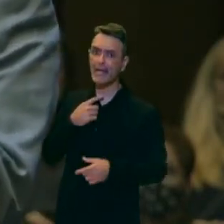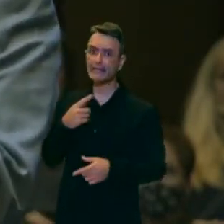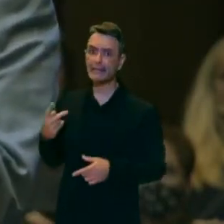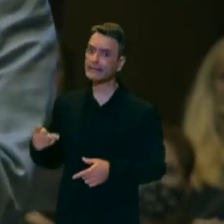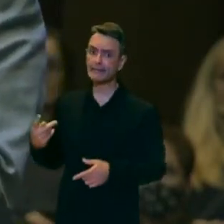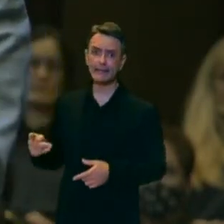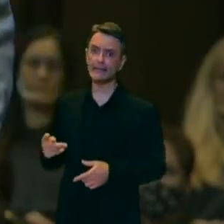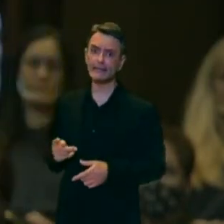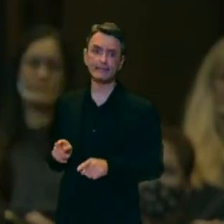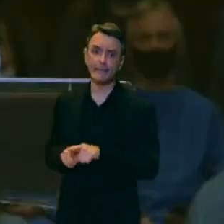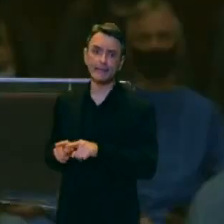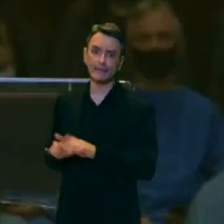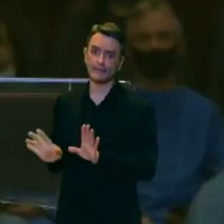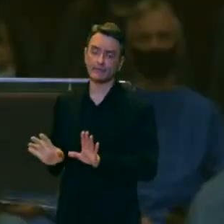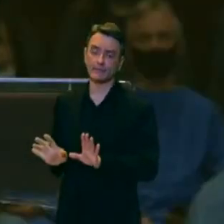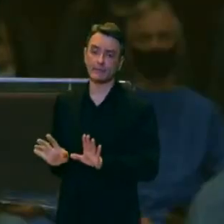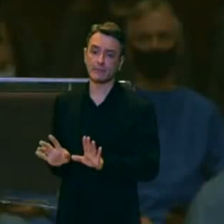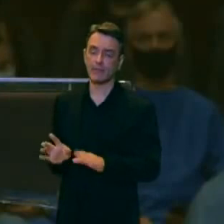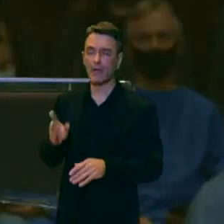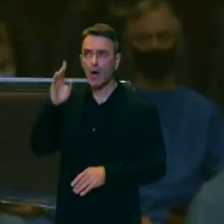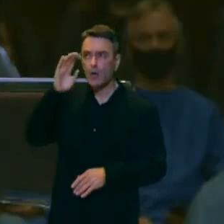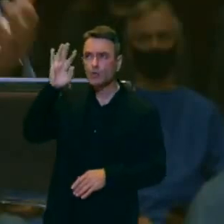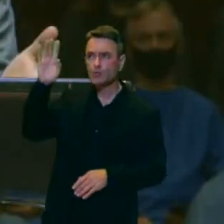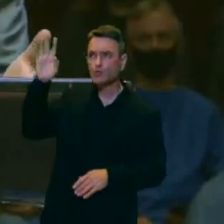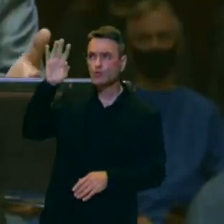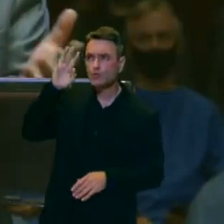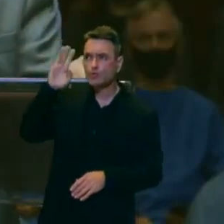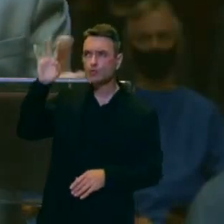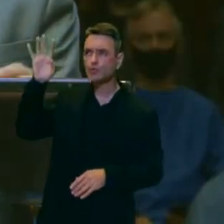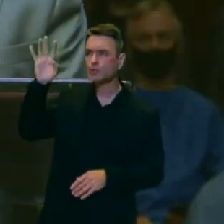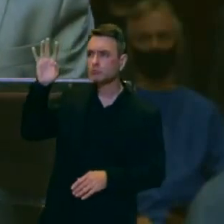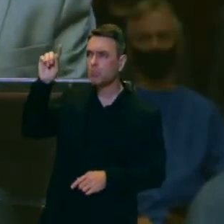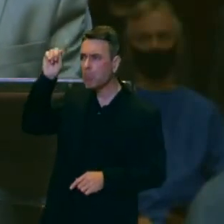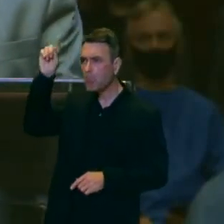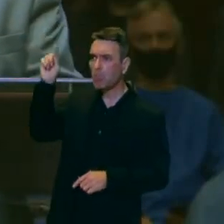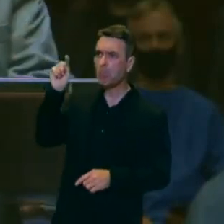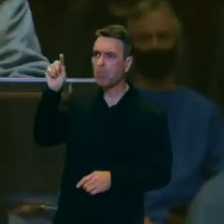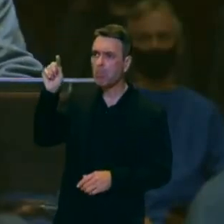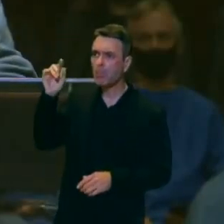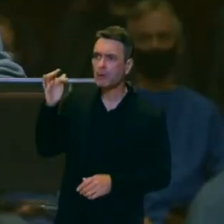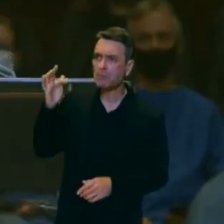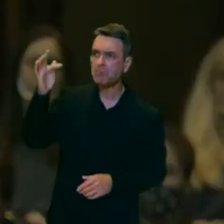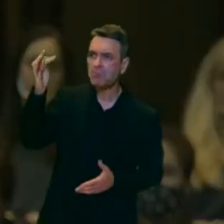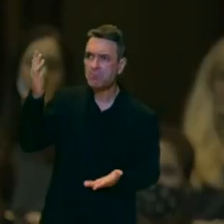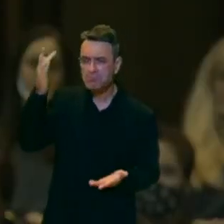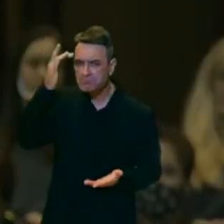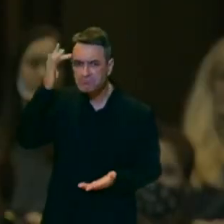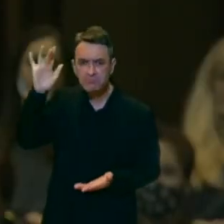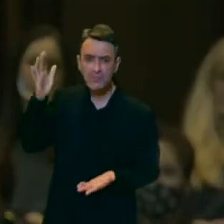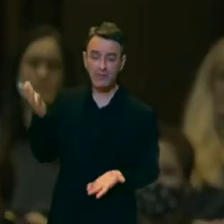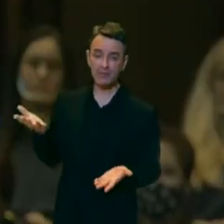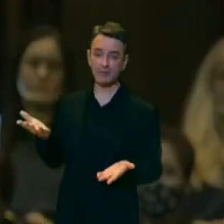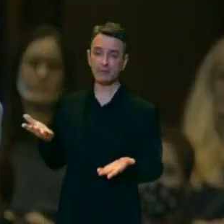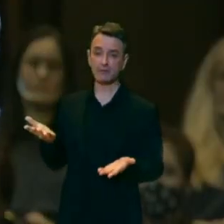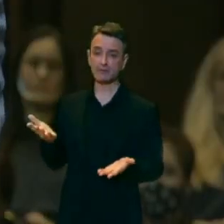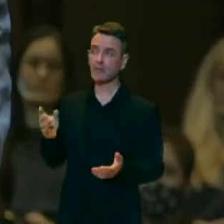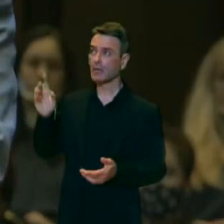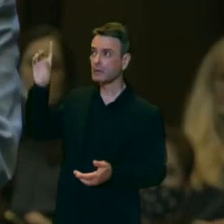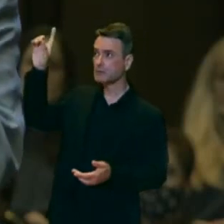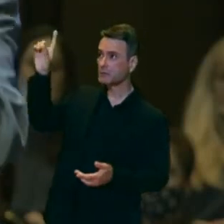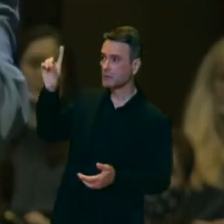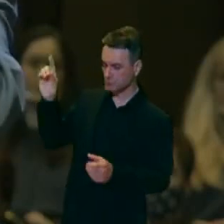era, porque o sonho era uma grande incógnita do que aconteceria na sua vida, enquanto que Deus,